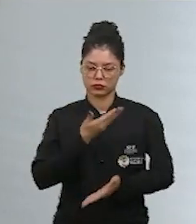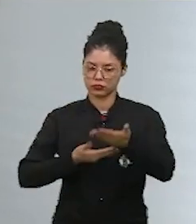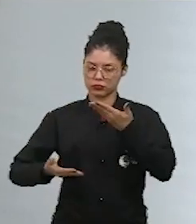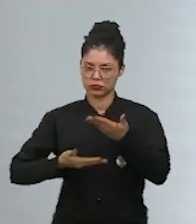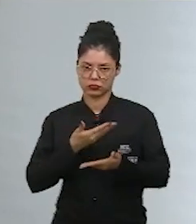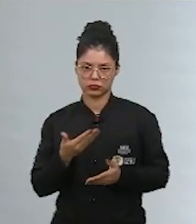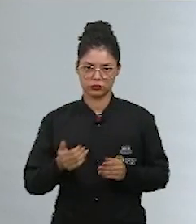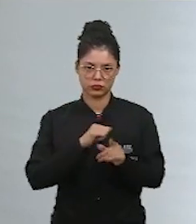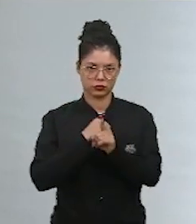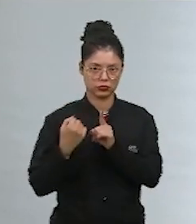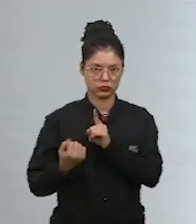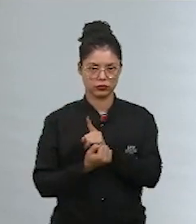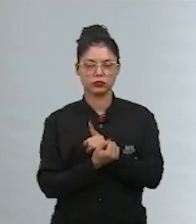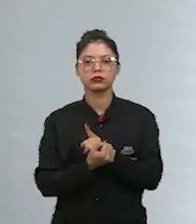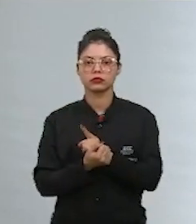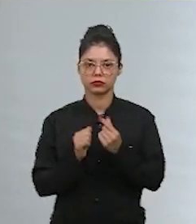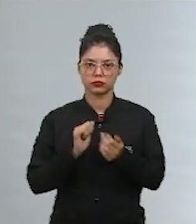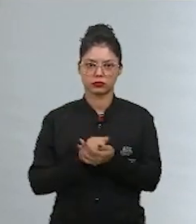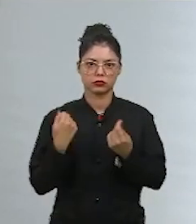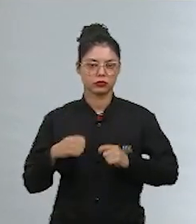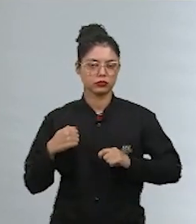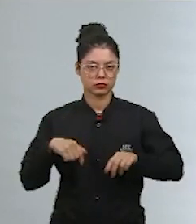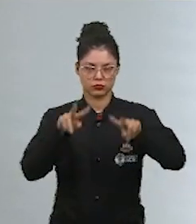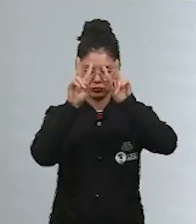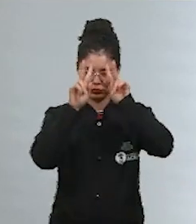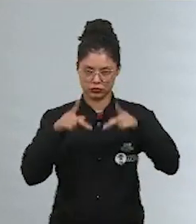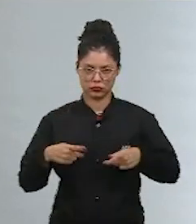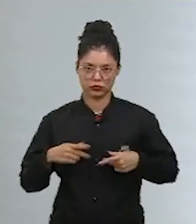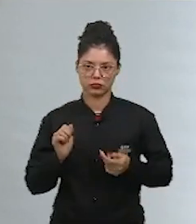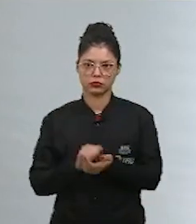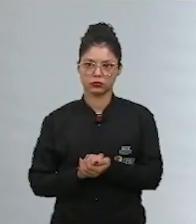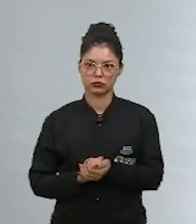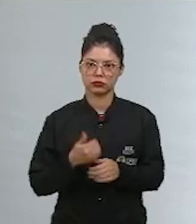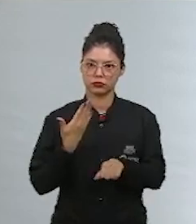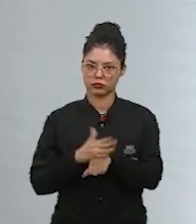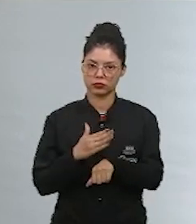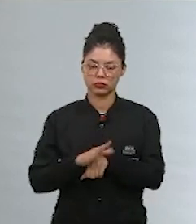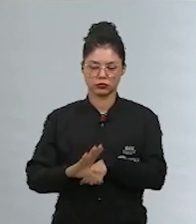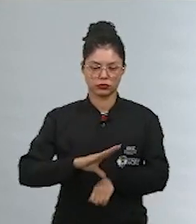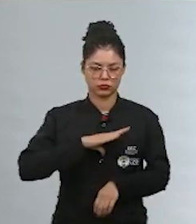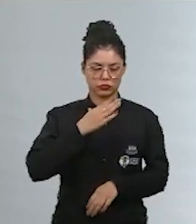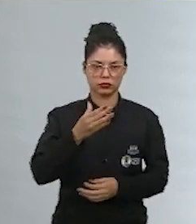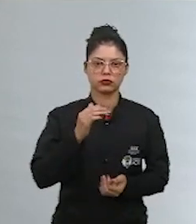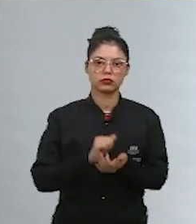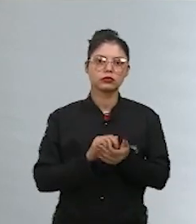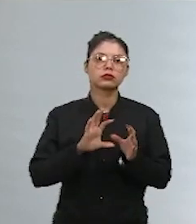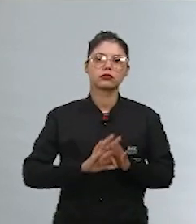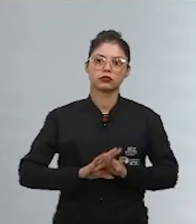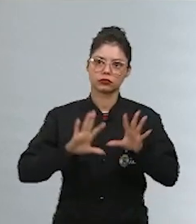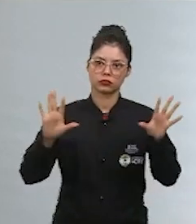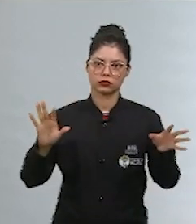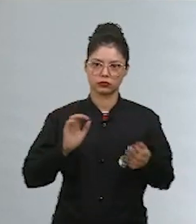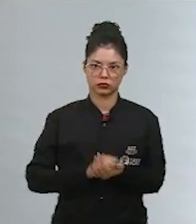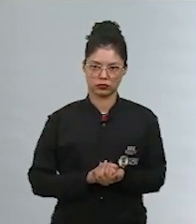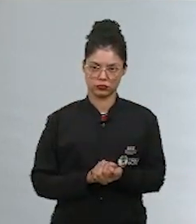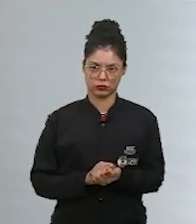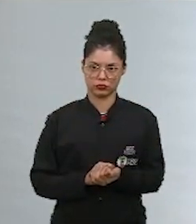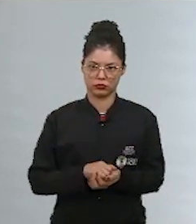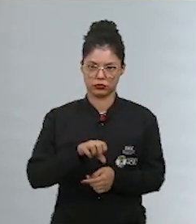convívio. E é nesse convívio que ele vai praticar as virtudes, como a coragem, a liberalidade,